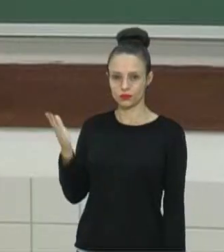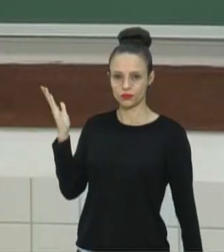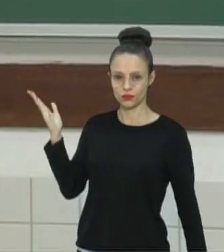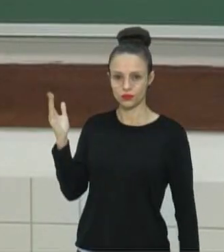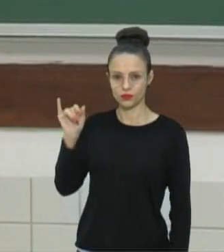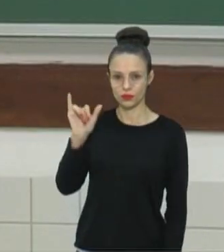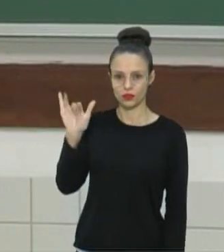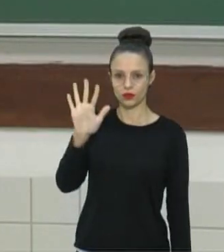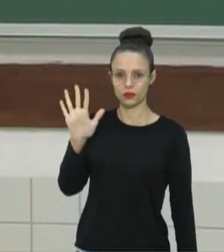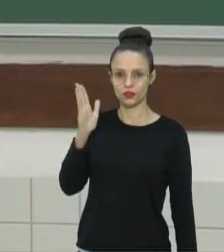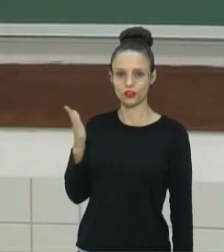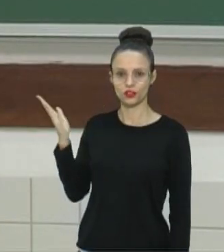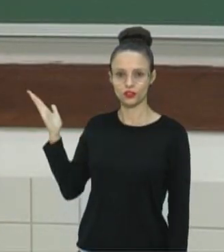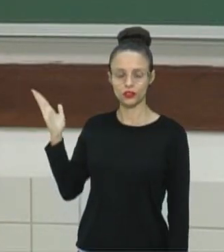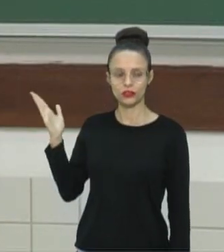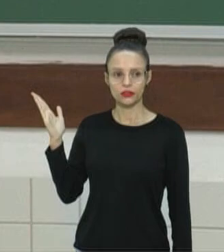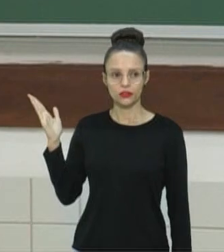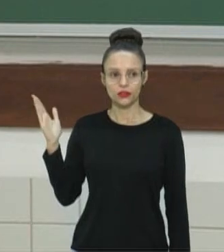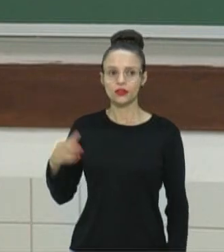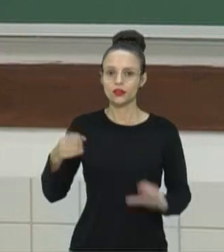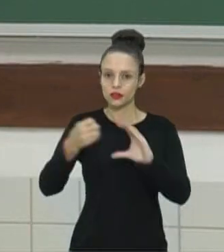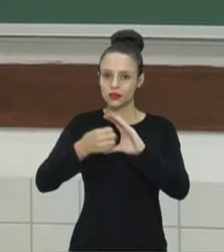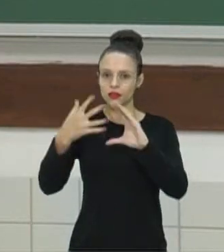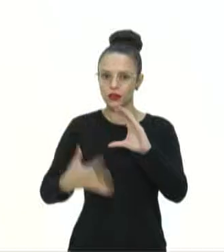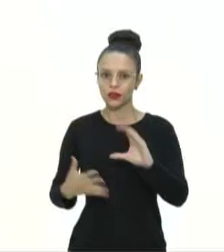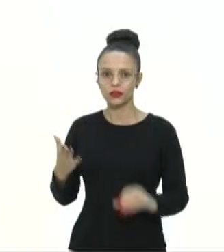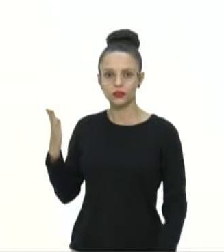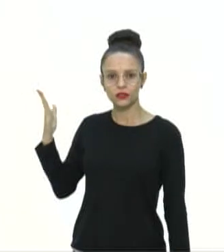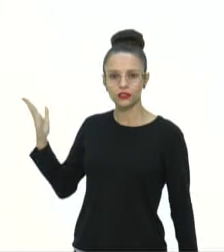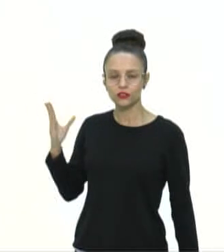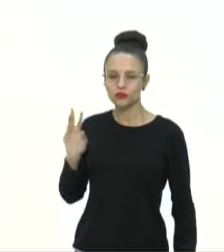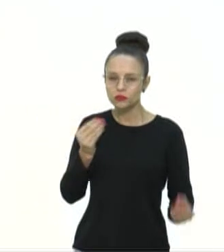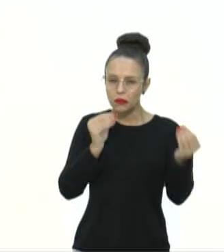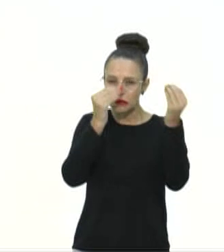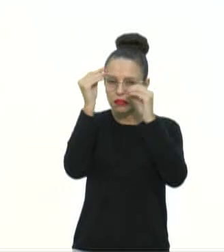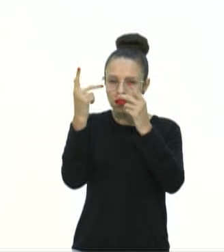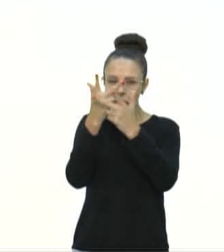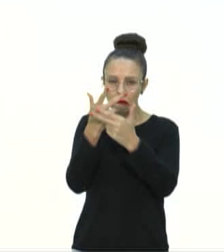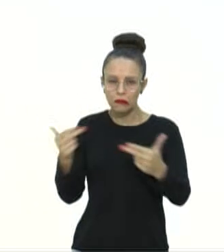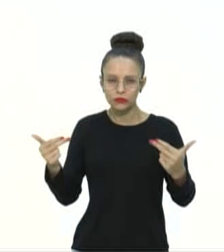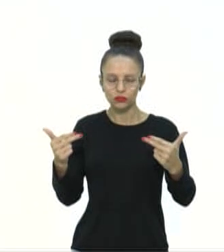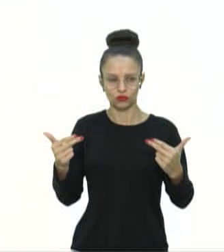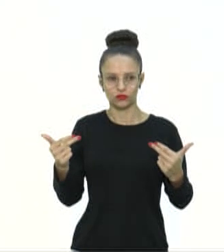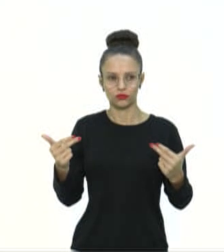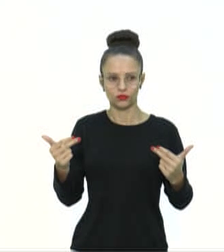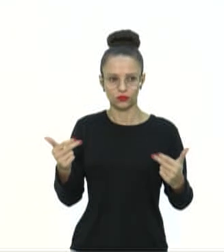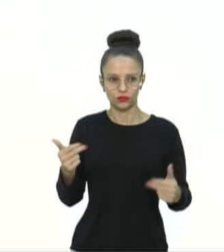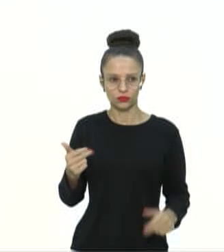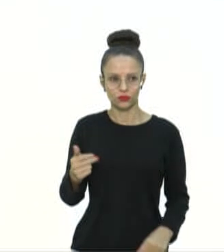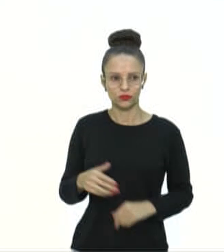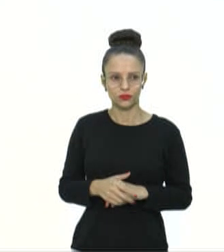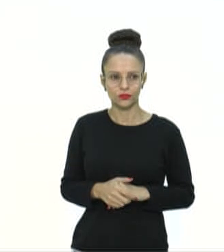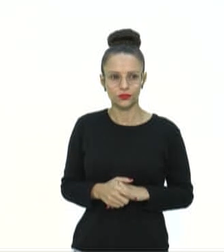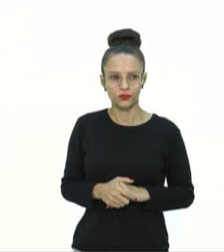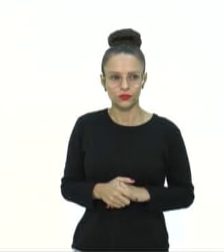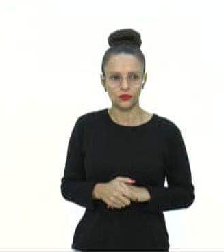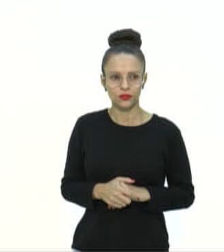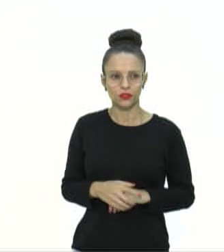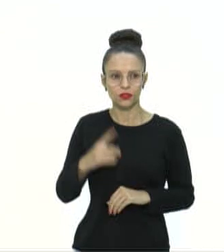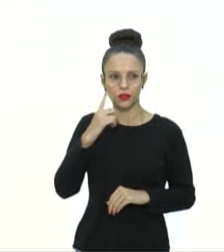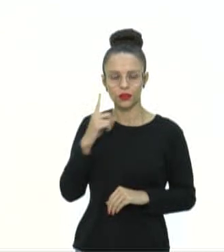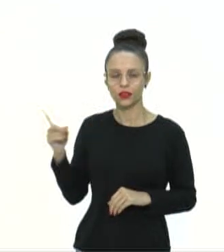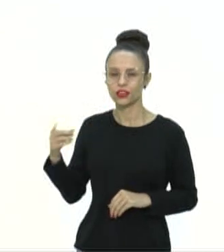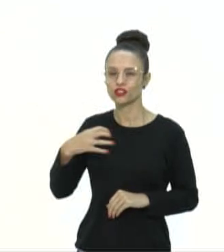na imagem essa característica dessa maquilhagem que é chamada, não está errada, e